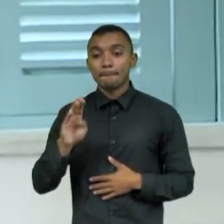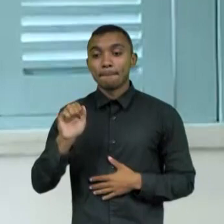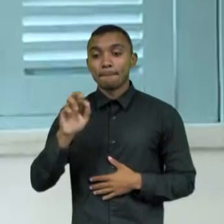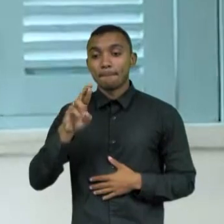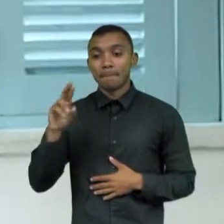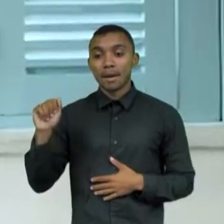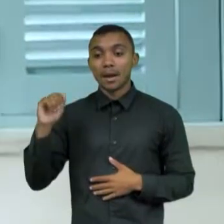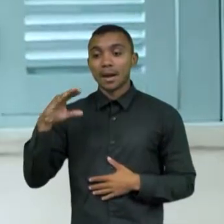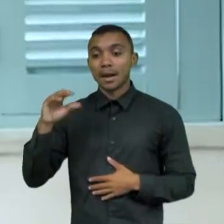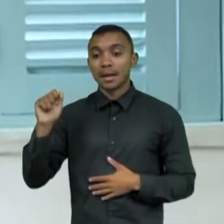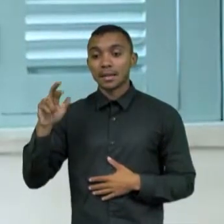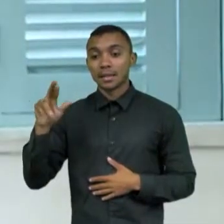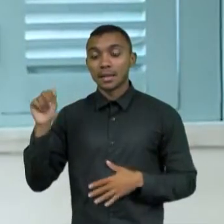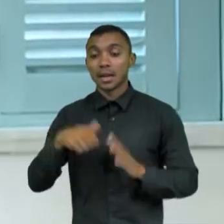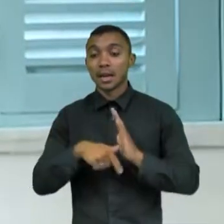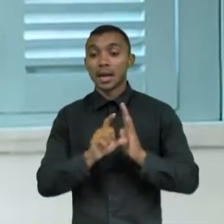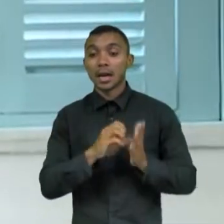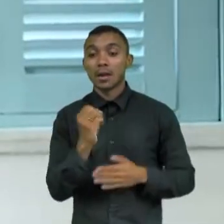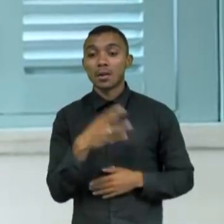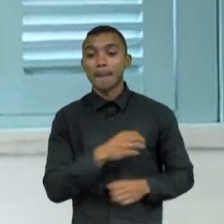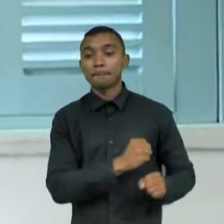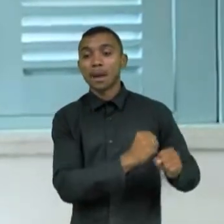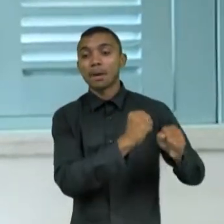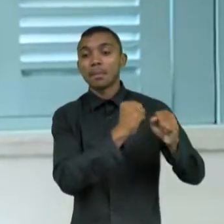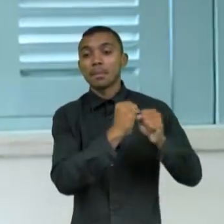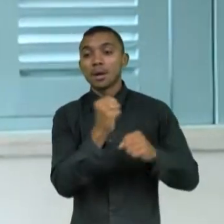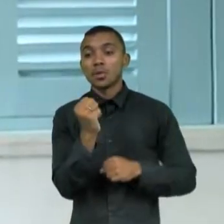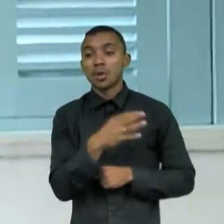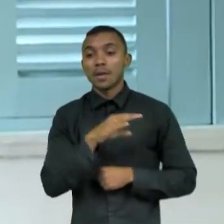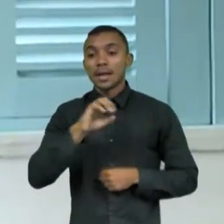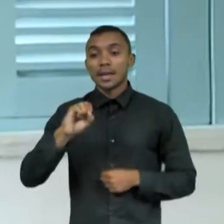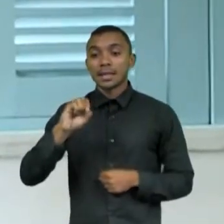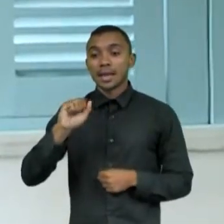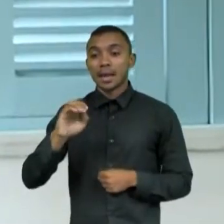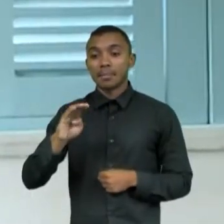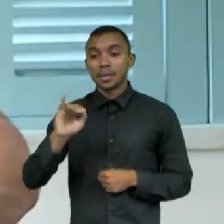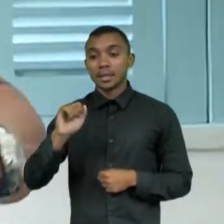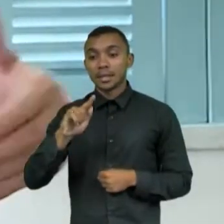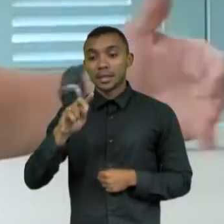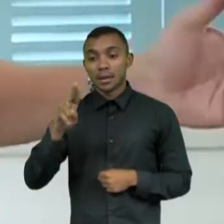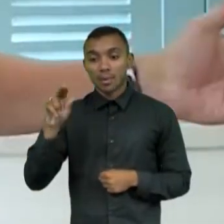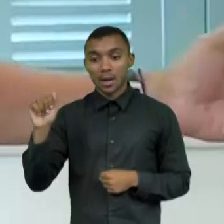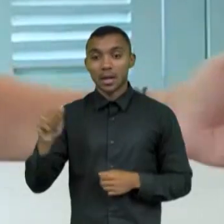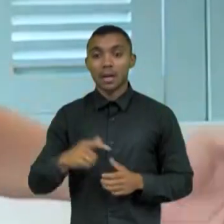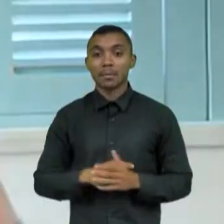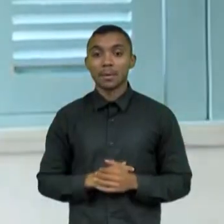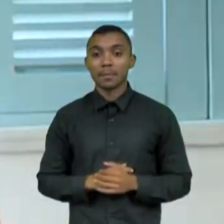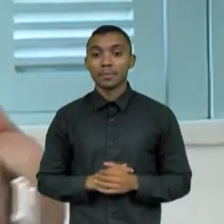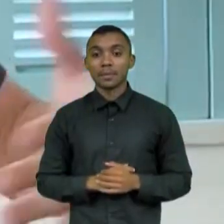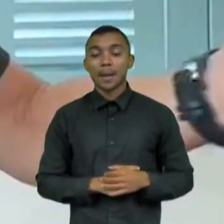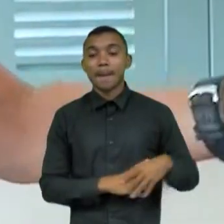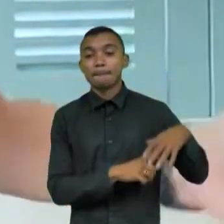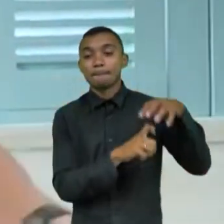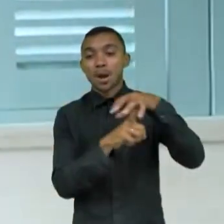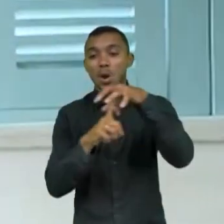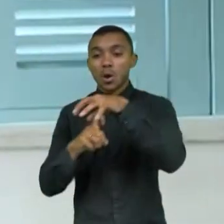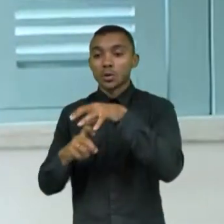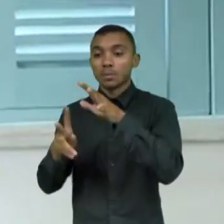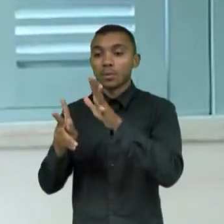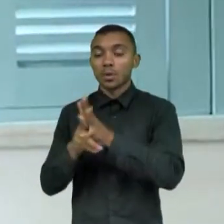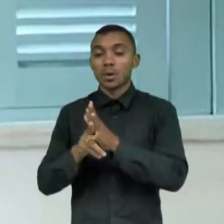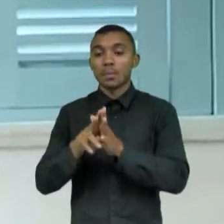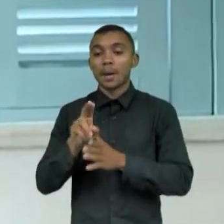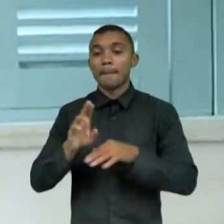Foi concluída recentemente a nova Sabiaguaba, o polo gastronômico da Sabiaguaba, as barracas da Praia do Futuro, com a sua